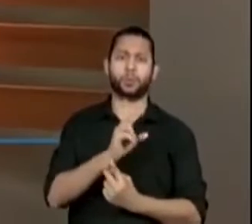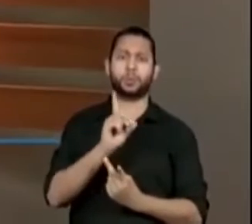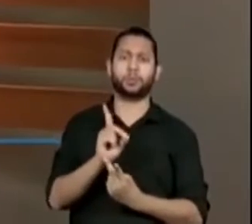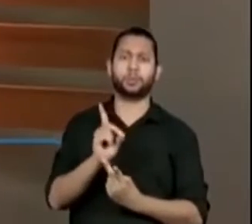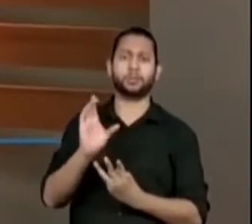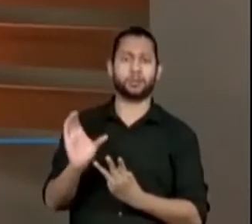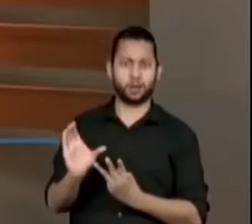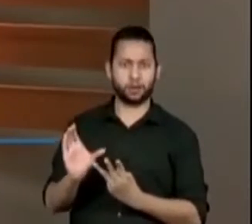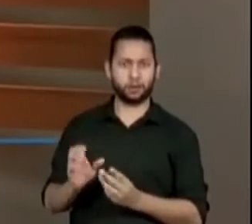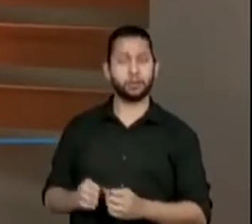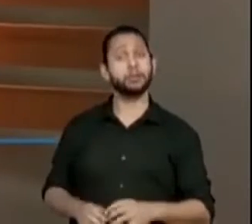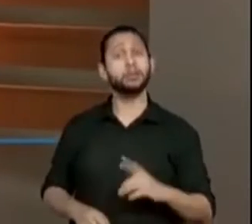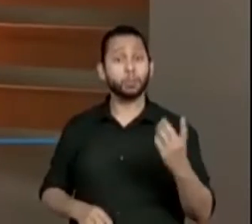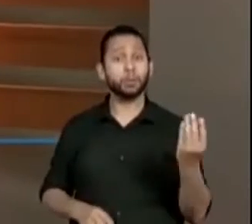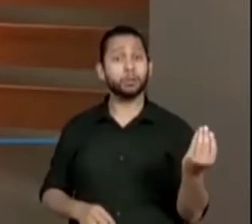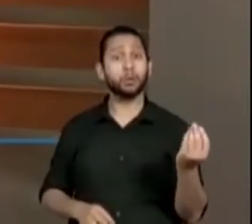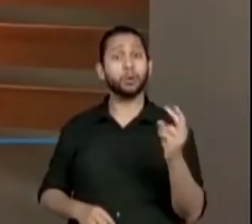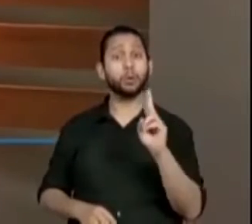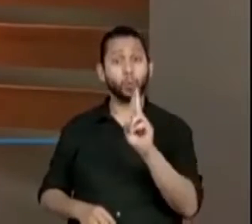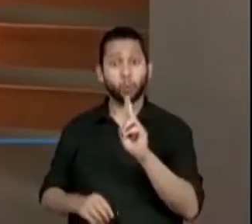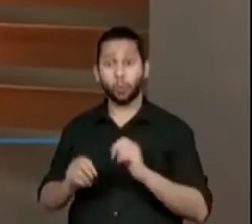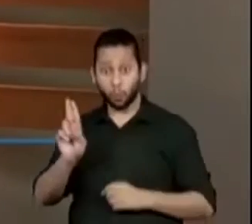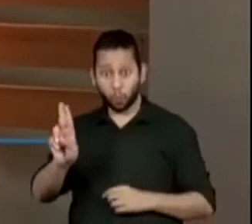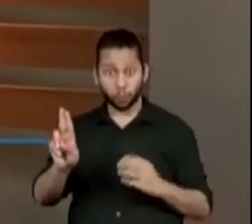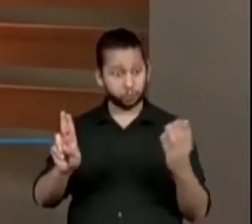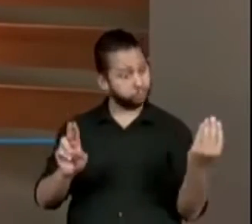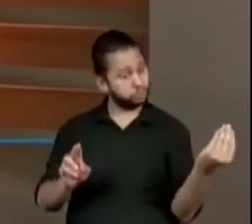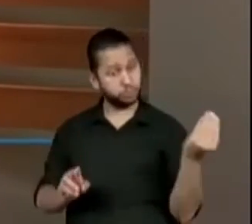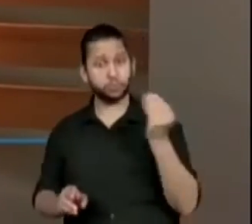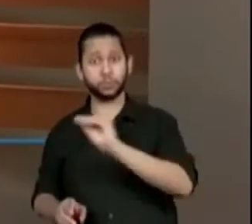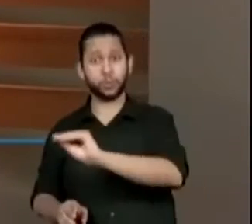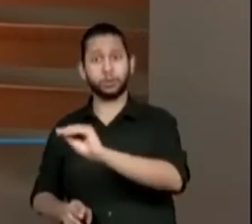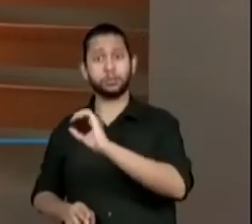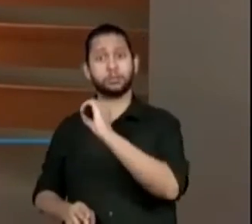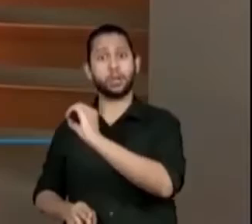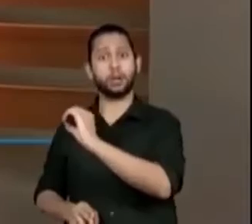Então, na posição de unidade simples, você acrescenta um 0.